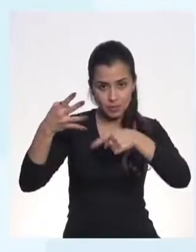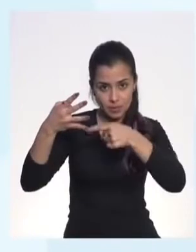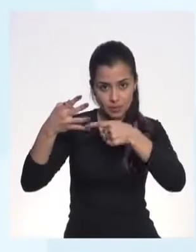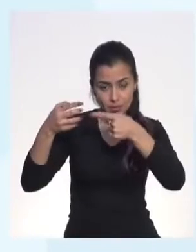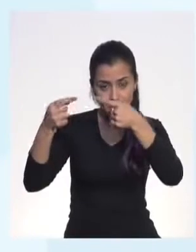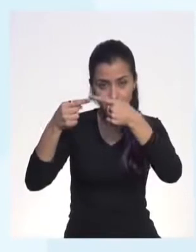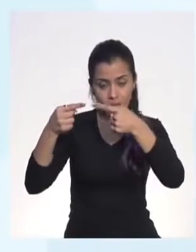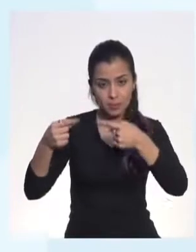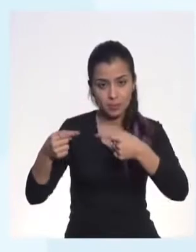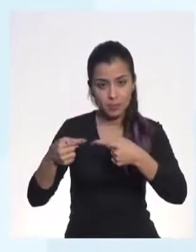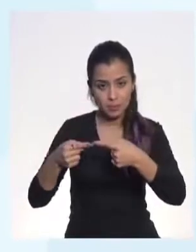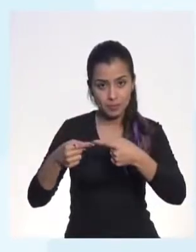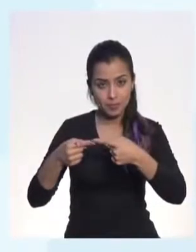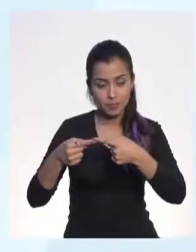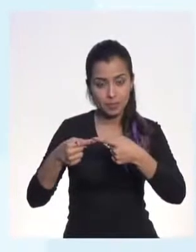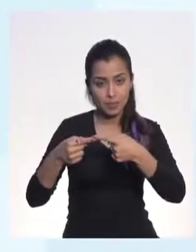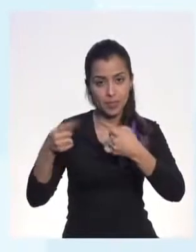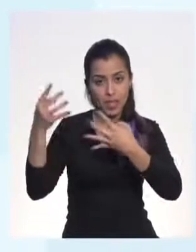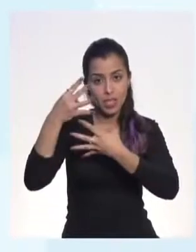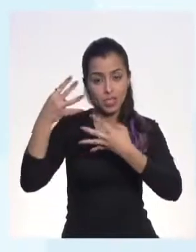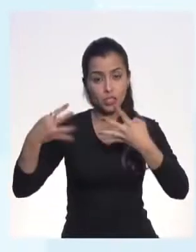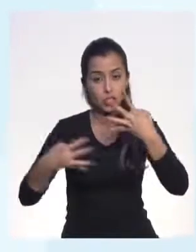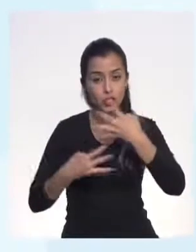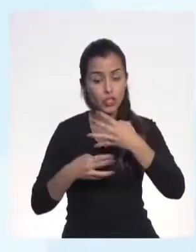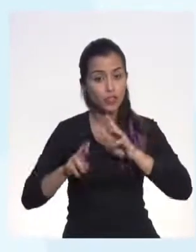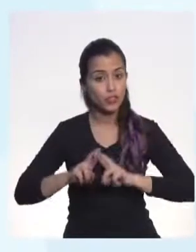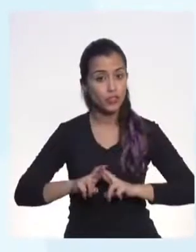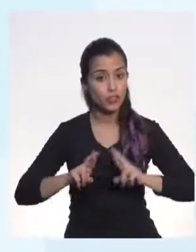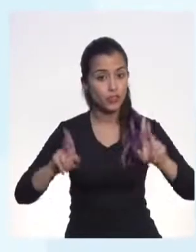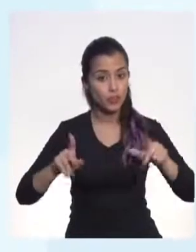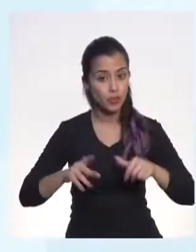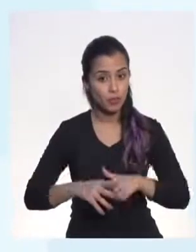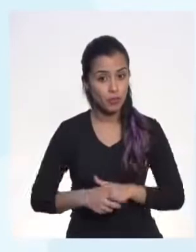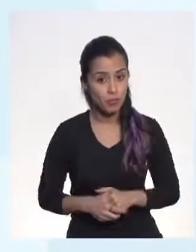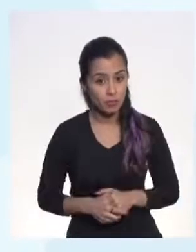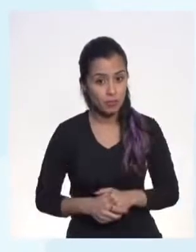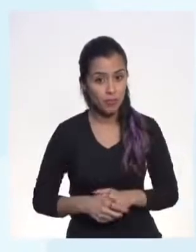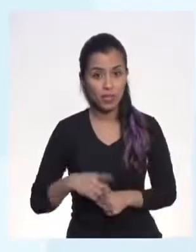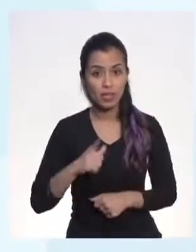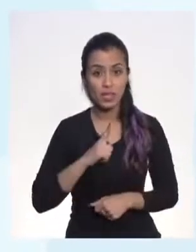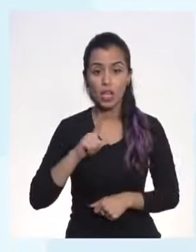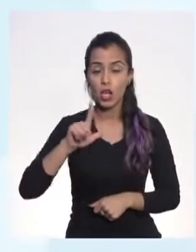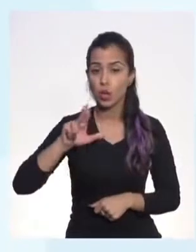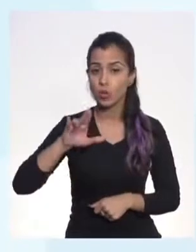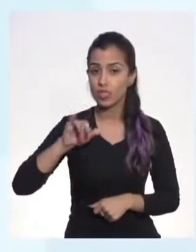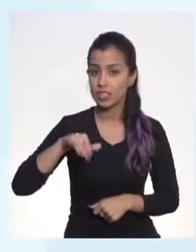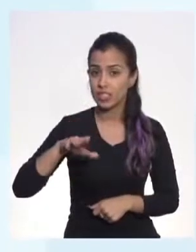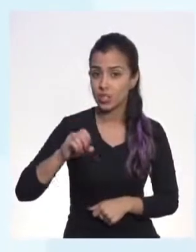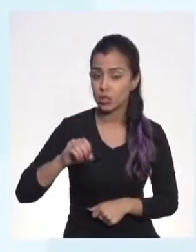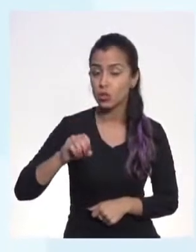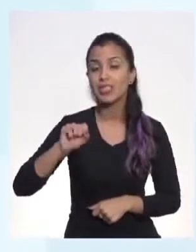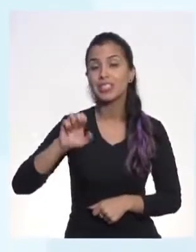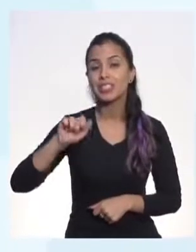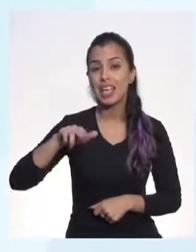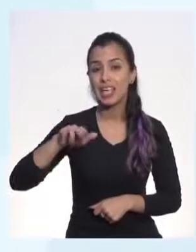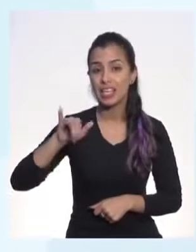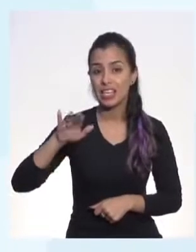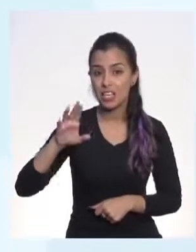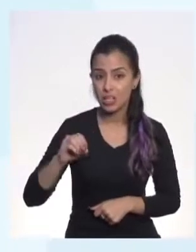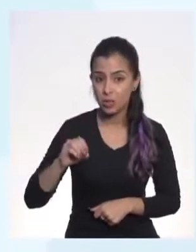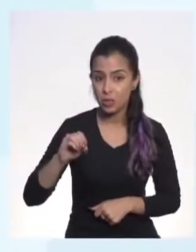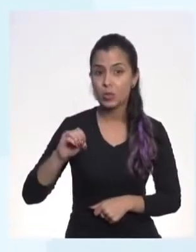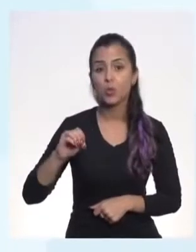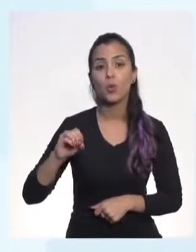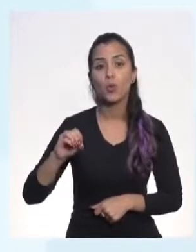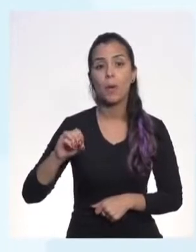ali é em estrofes diferentes eu tenho luzindo zunindo seguindo também